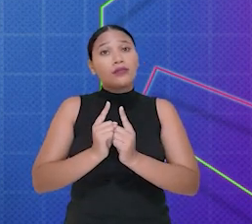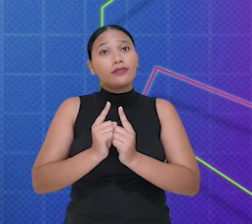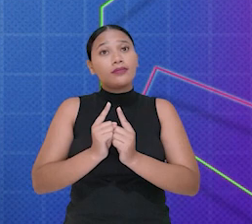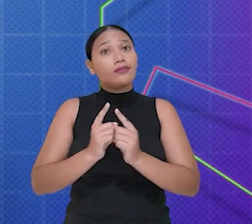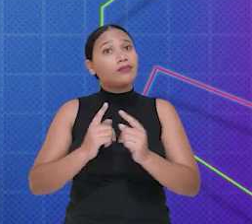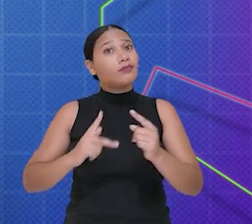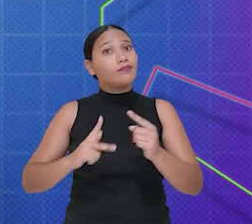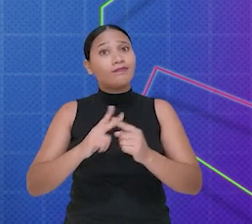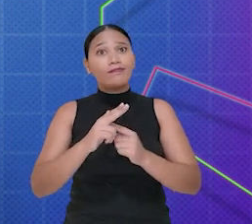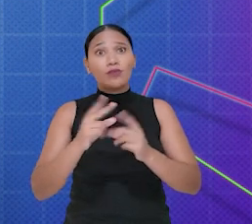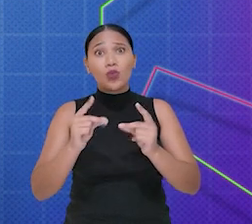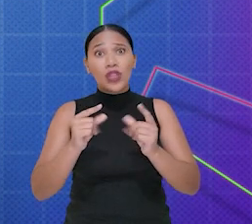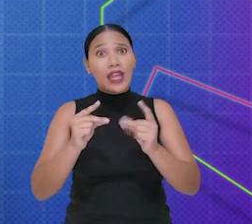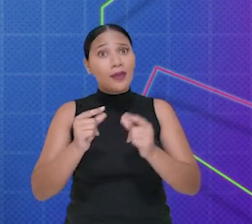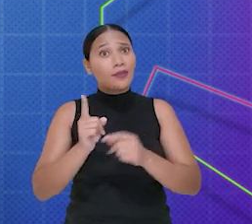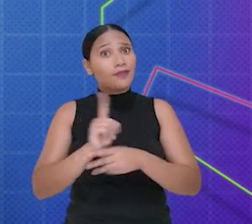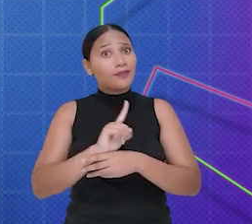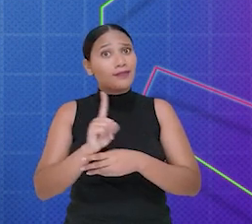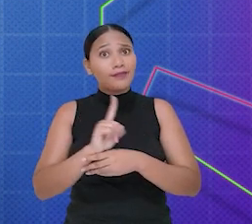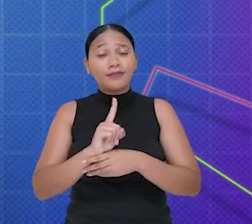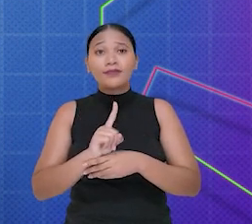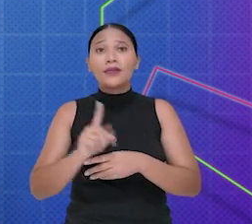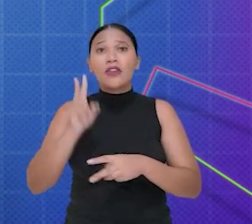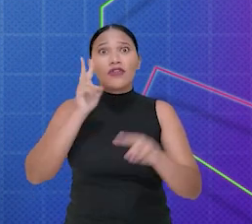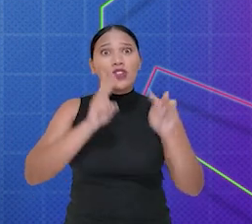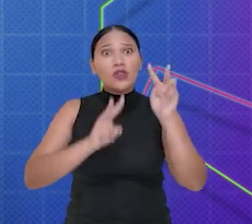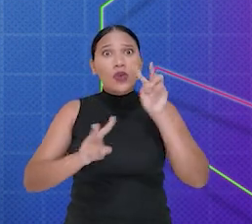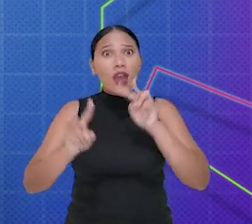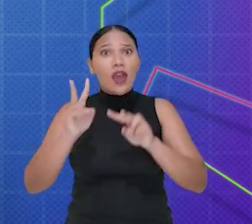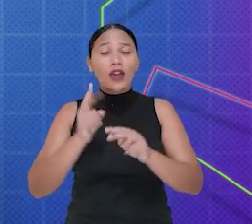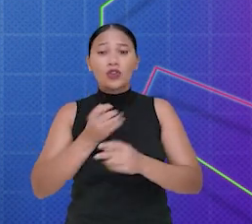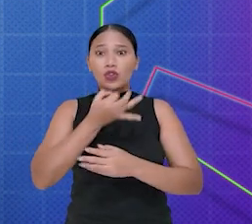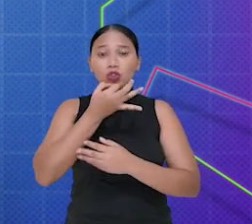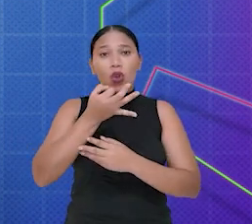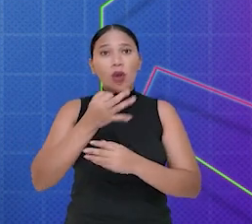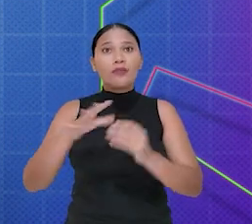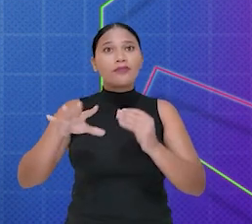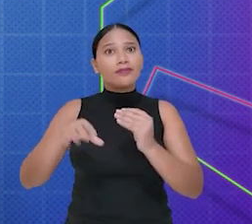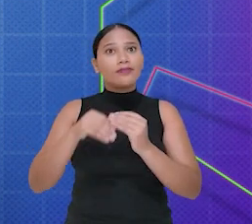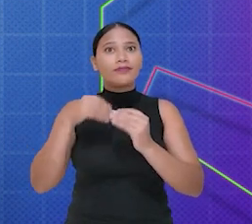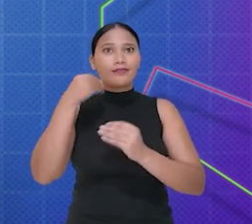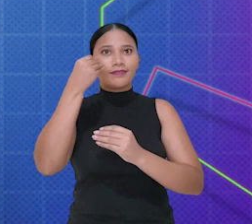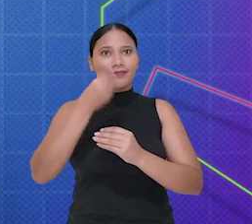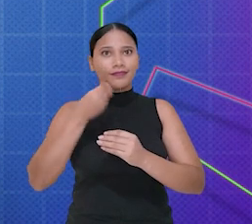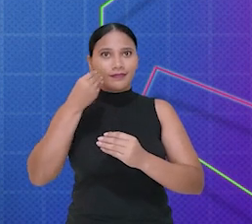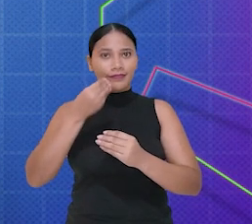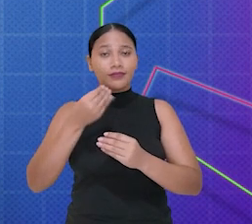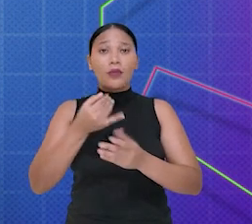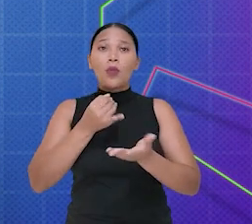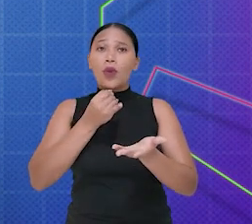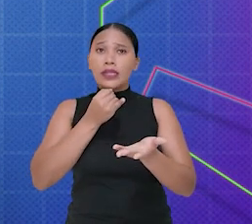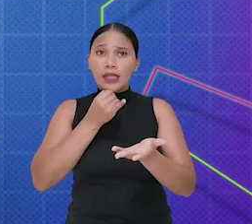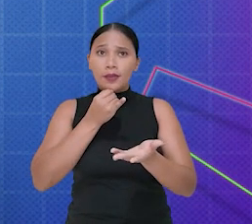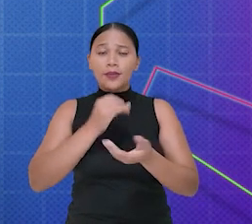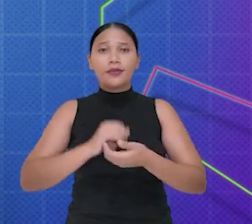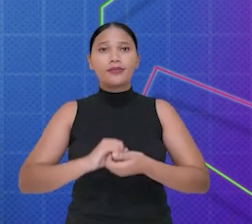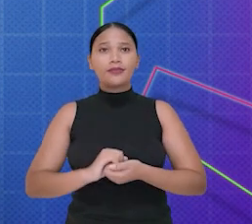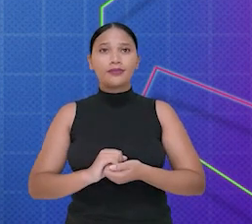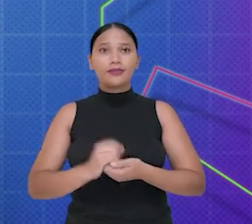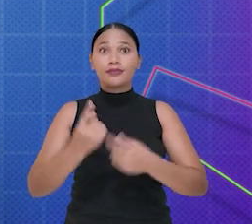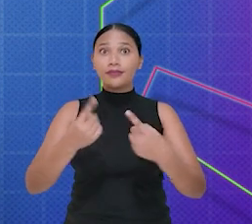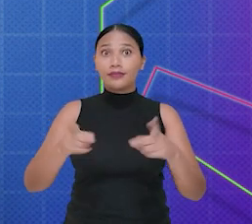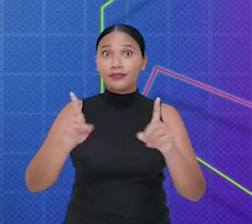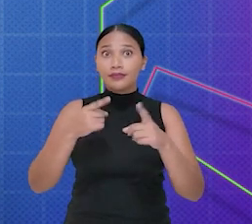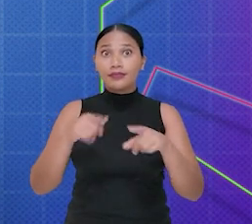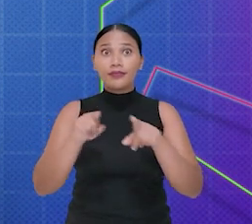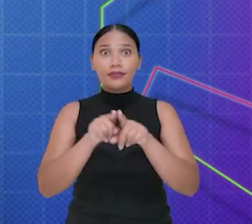que elas não interrompam o jogo por muito tempo. Use recursos visuais e de som para enriquecer a experiência do jogador. Por exemplo, a